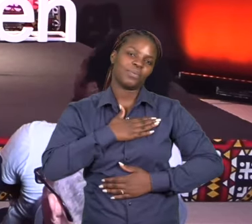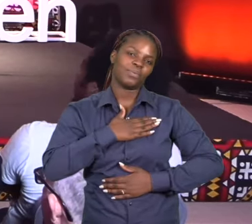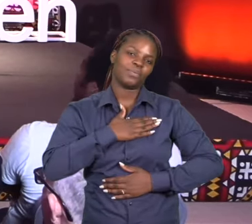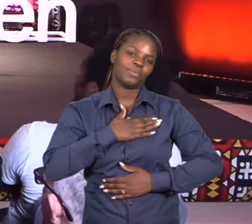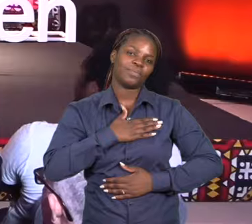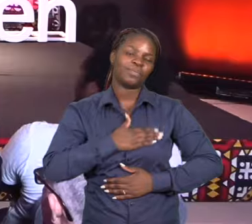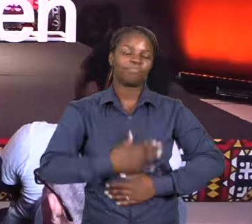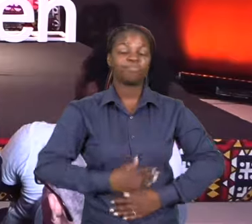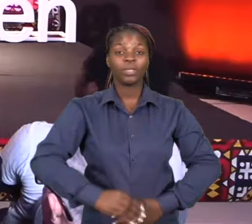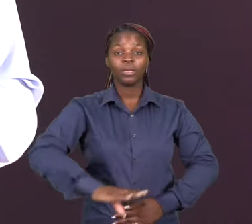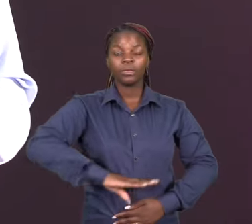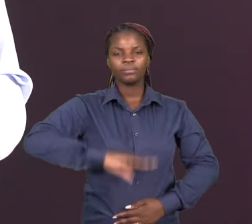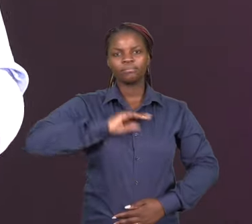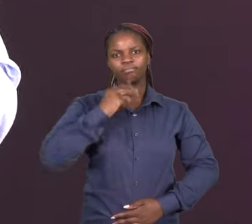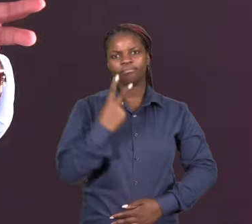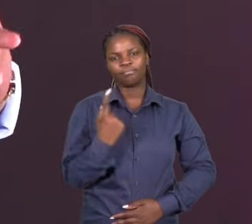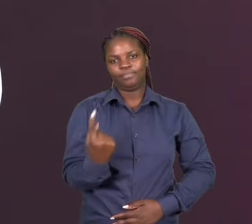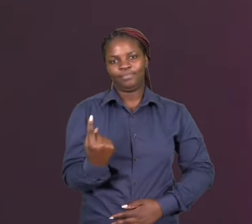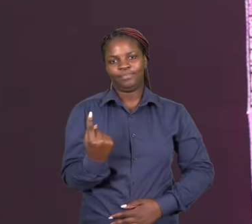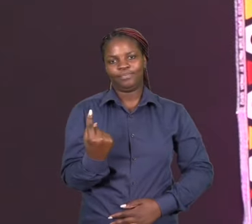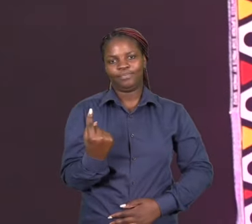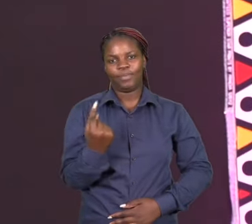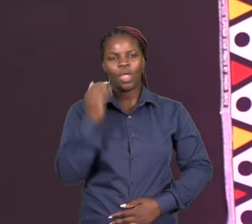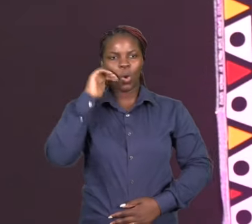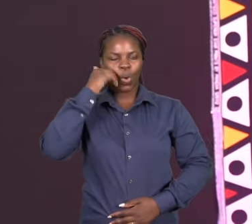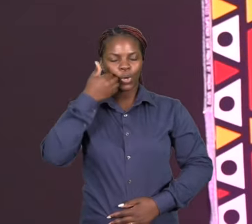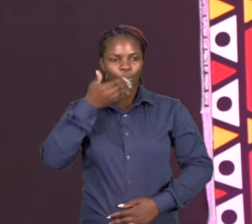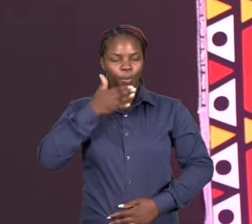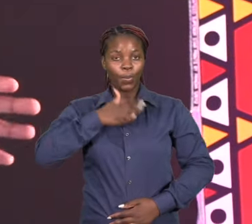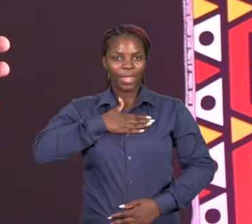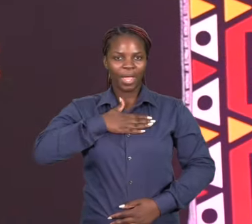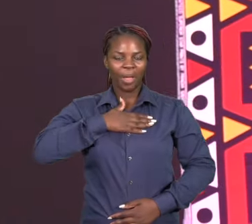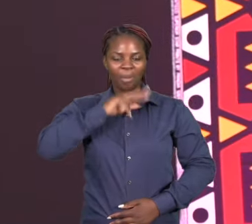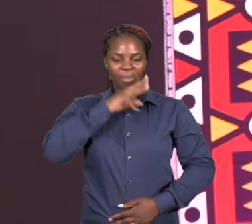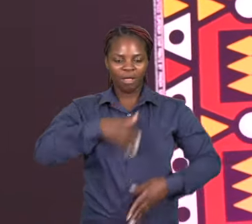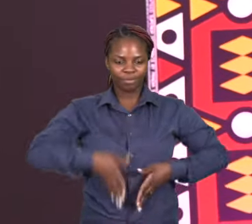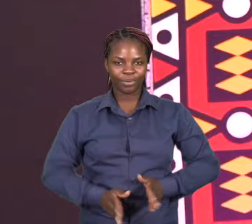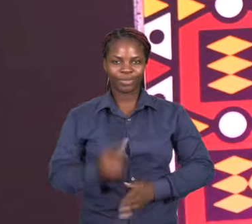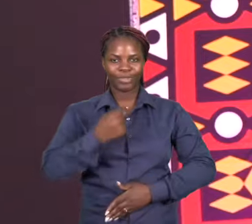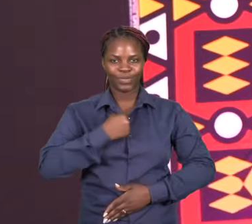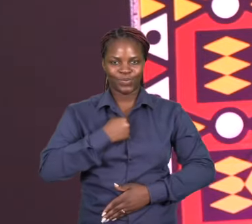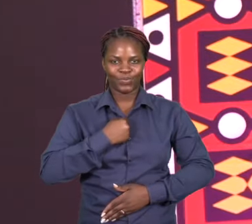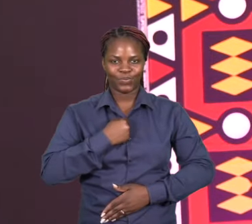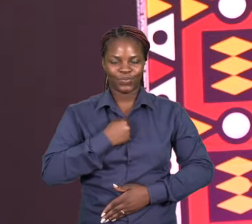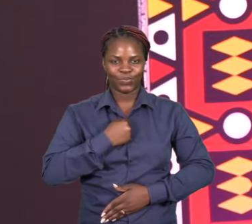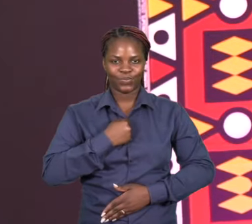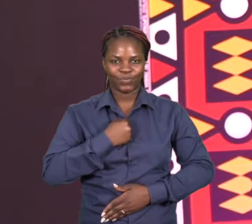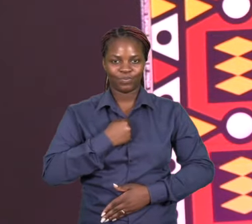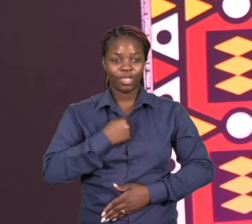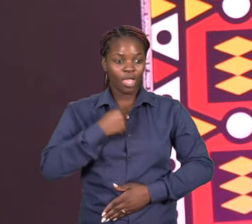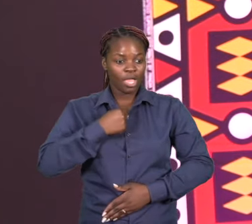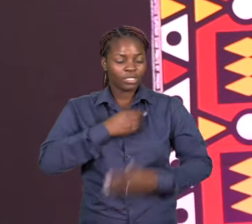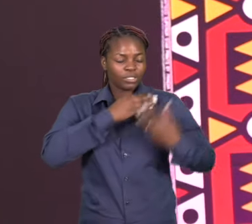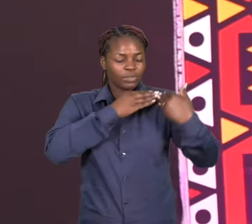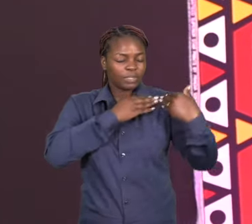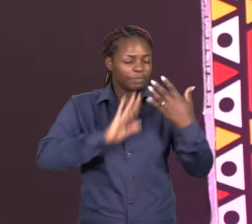21 anos quando ela se viu com um bebé no colo um ser que dependia totalmente dela percebeu que